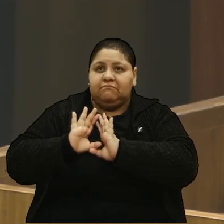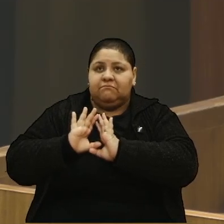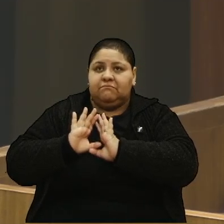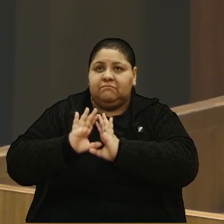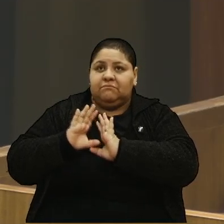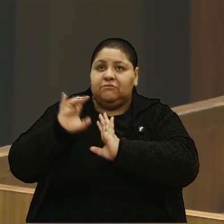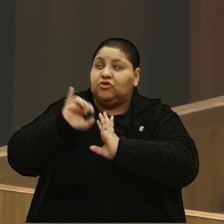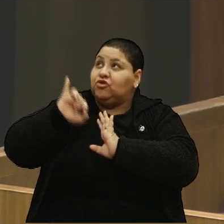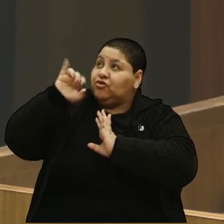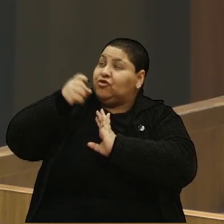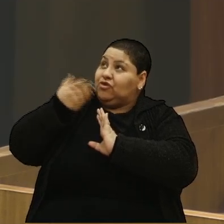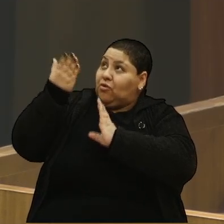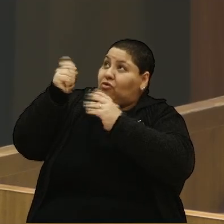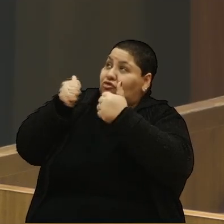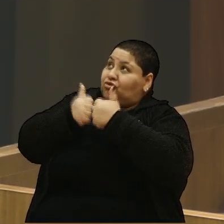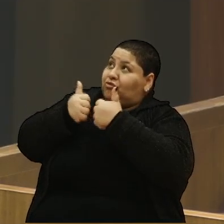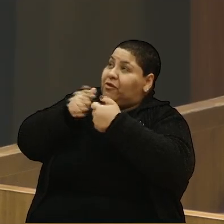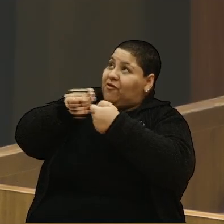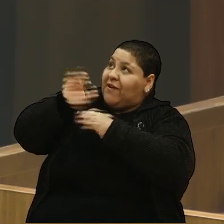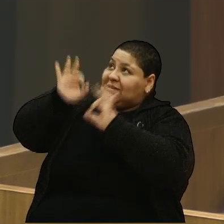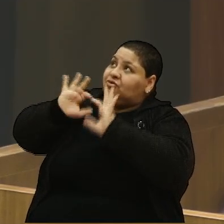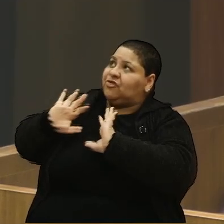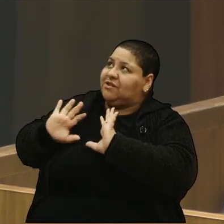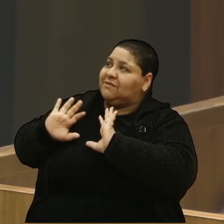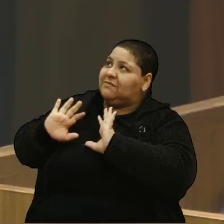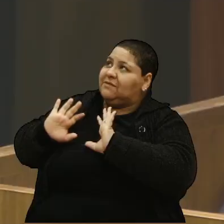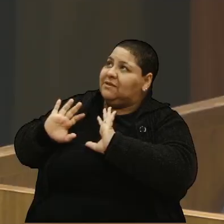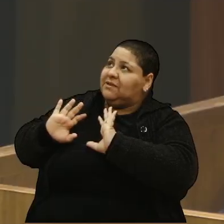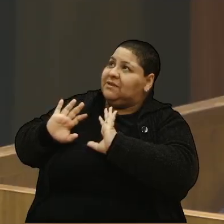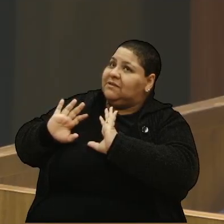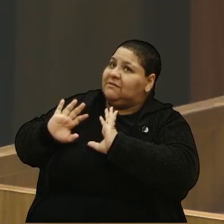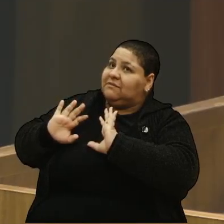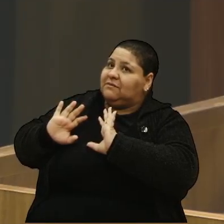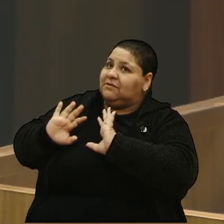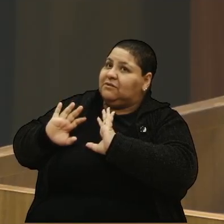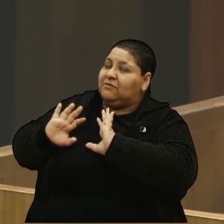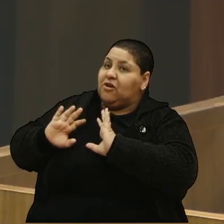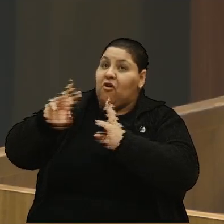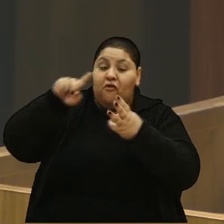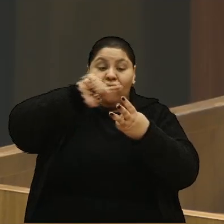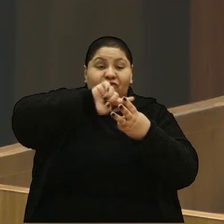o Senhor está comigo, faça justiça. Foram 3-0, não foi 2-1.